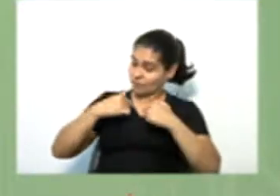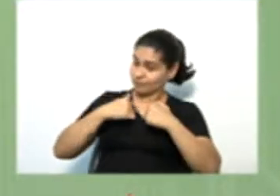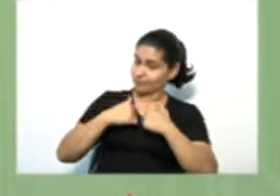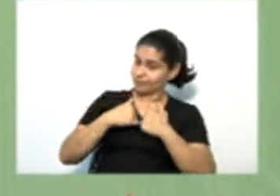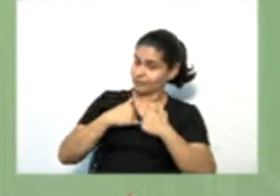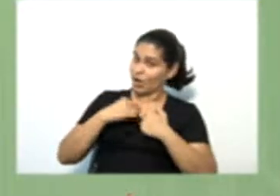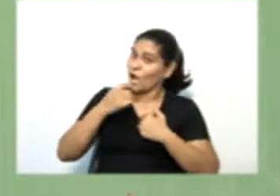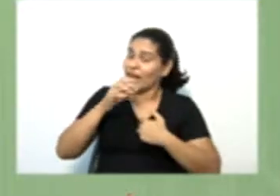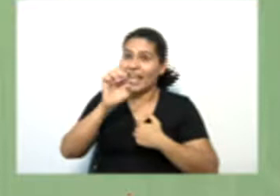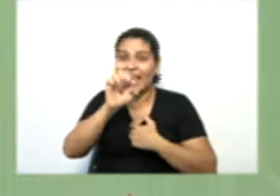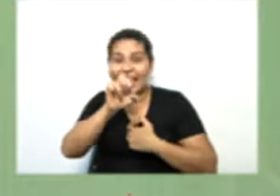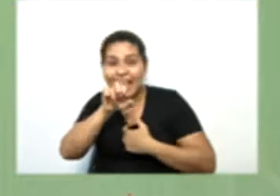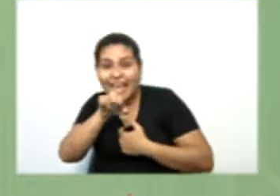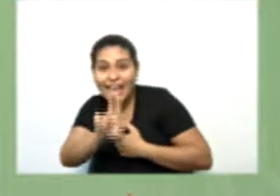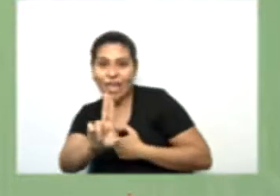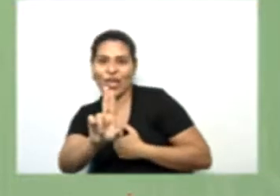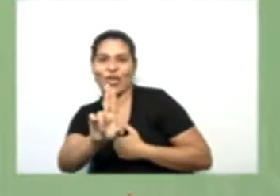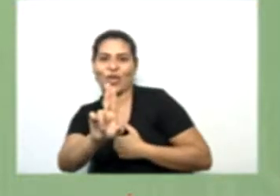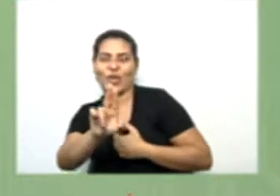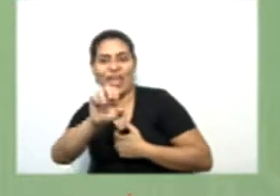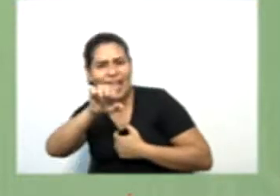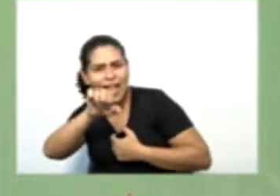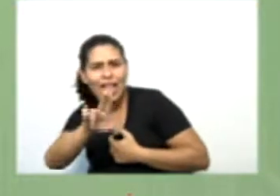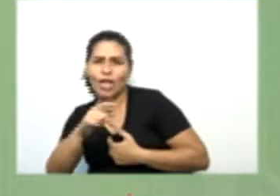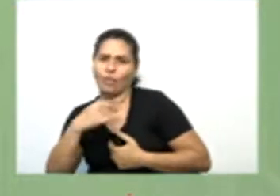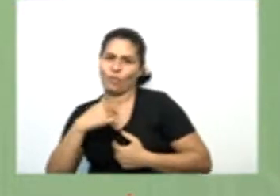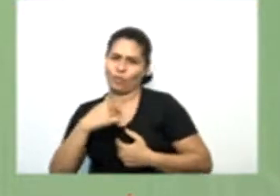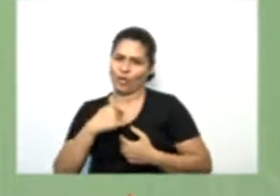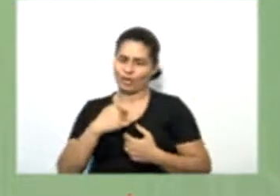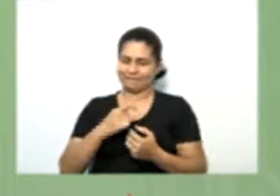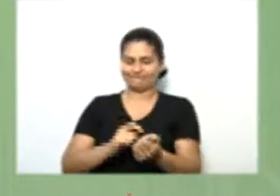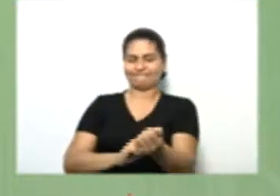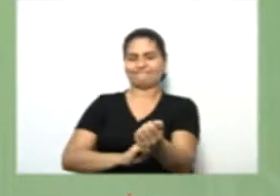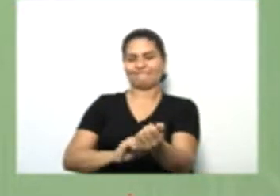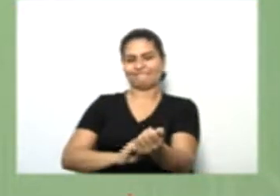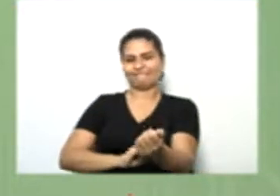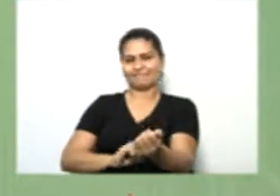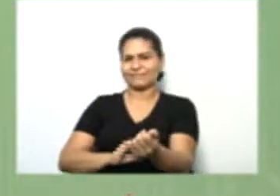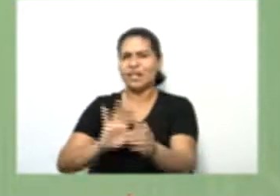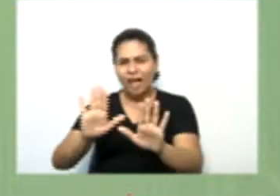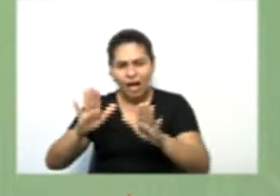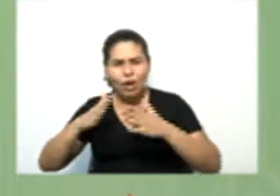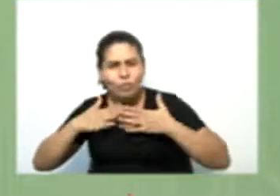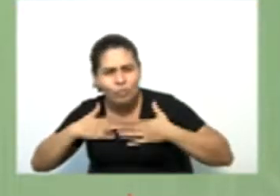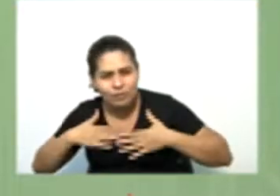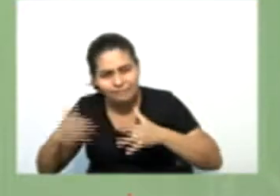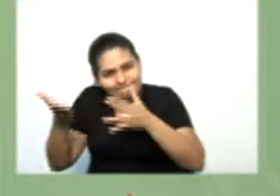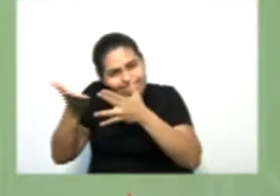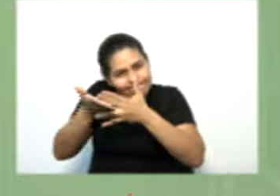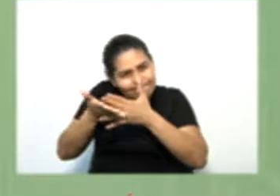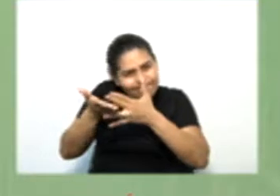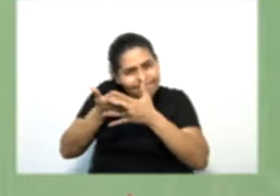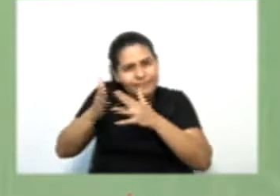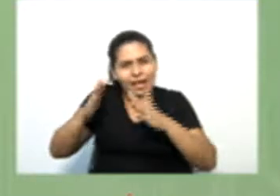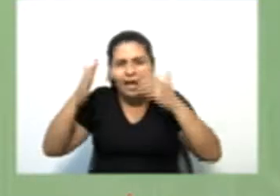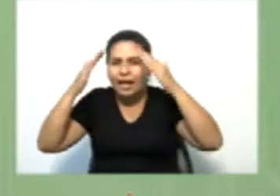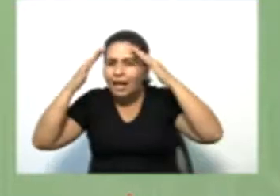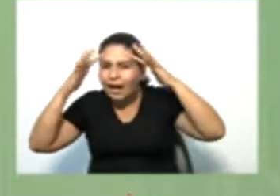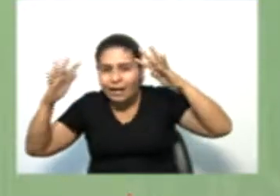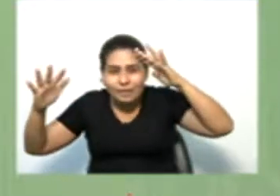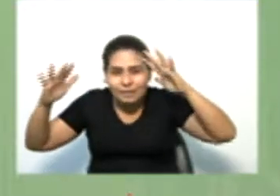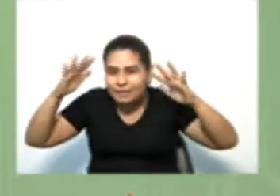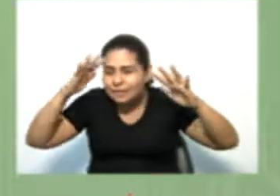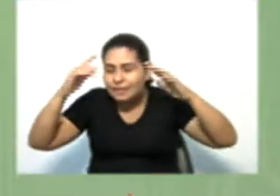eu, olha que coisa gostosa aqui, né? Talvez eu esteja me exaltando. Vamos dar um tempo para refrescar